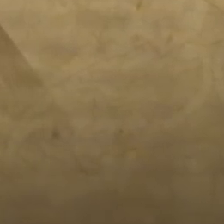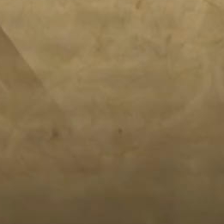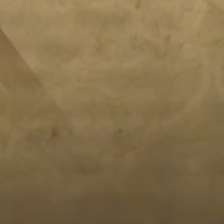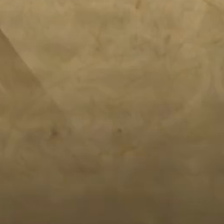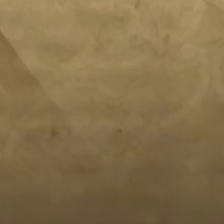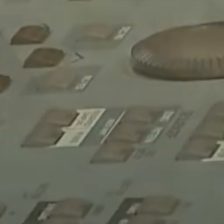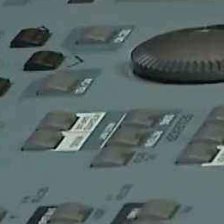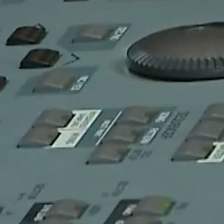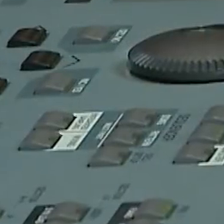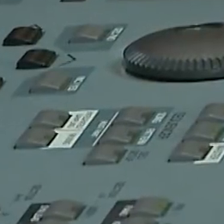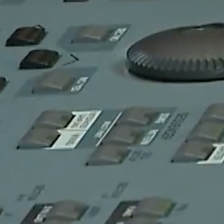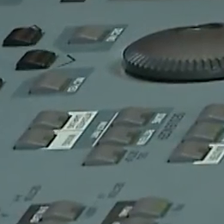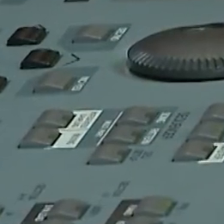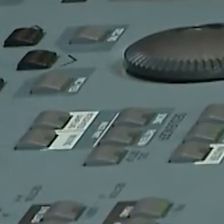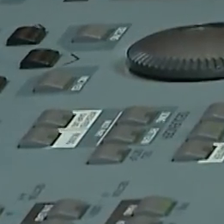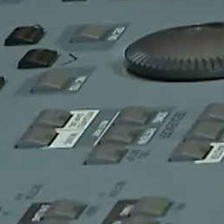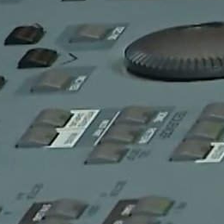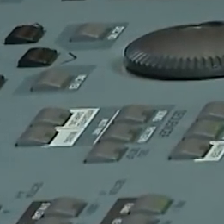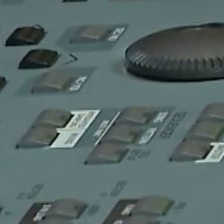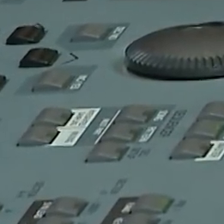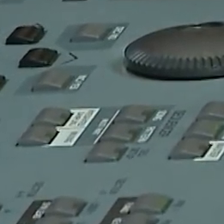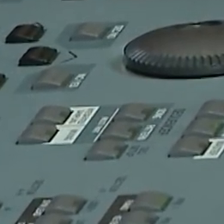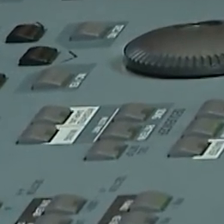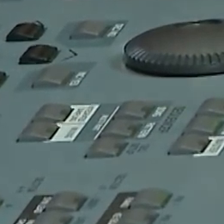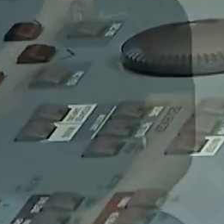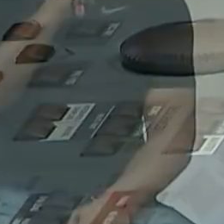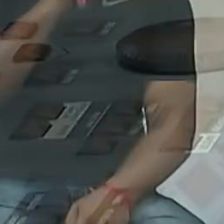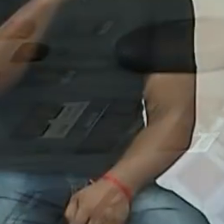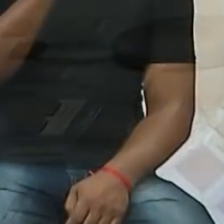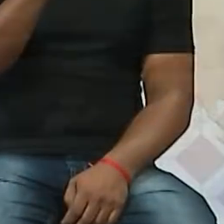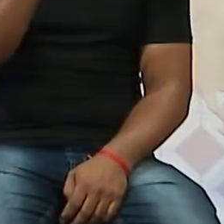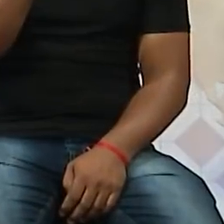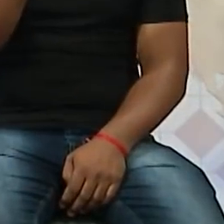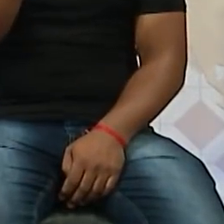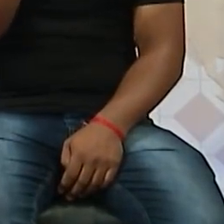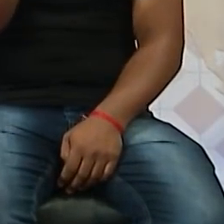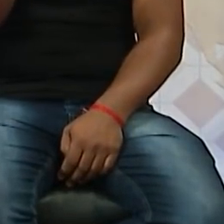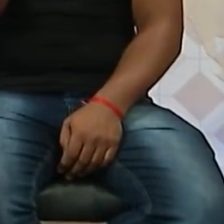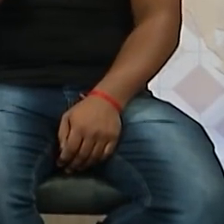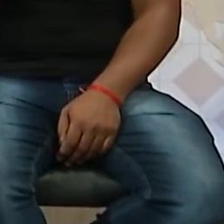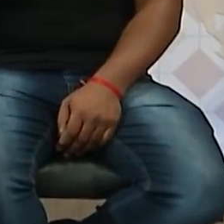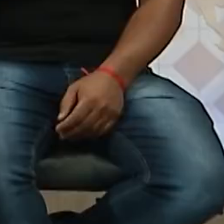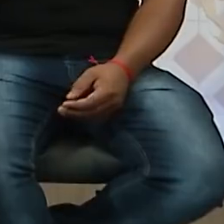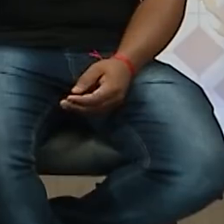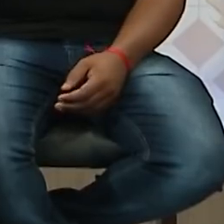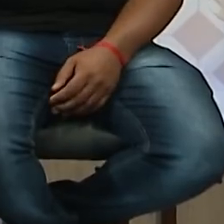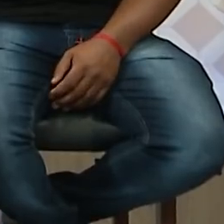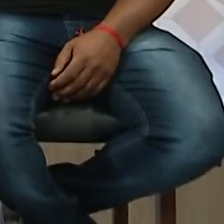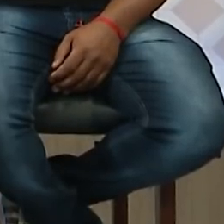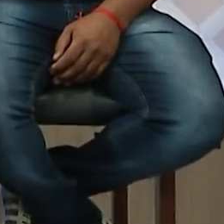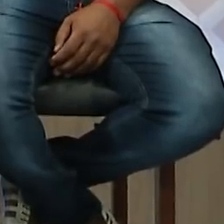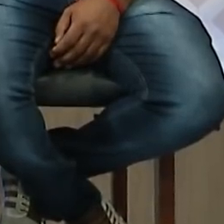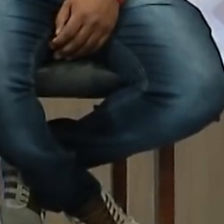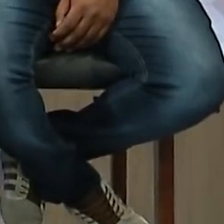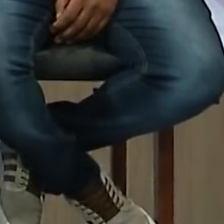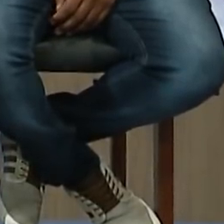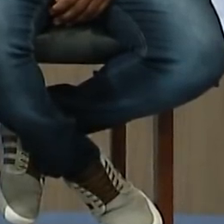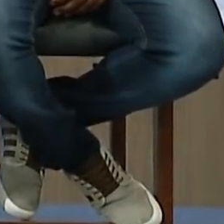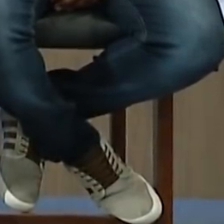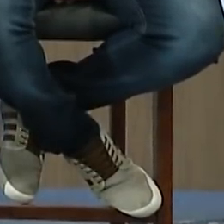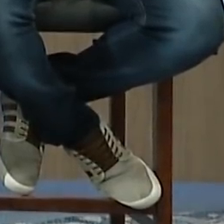aí o renova-me senhor